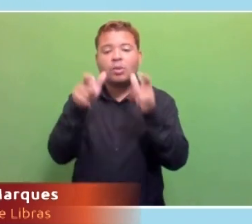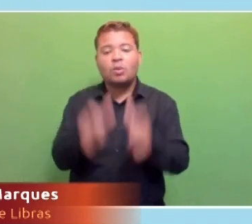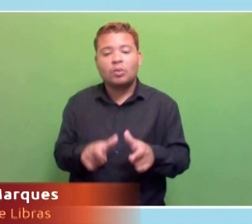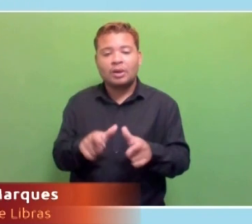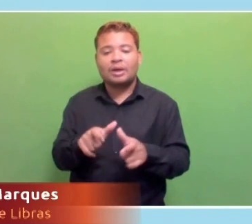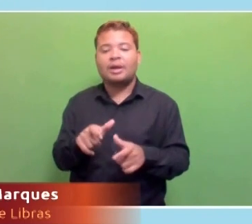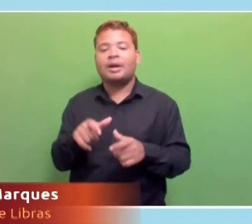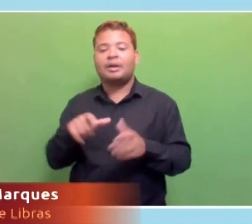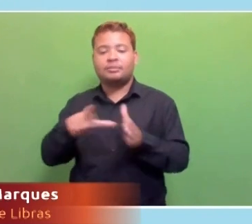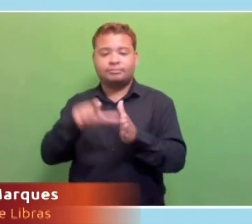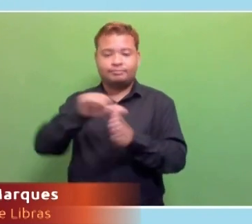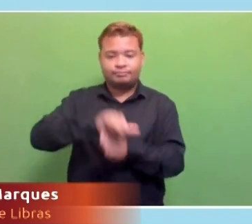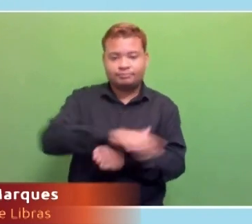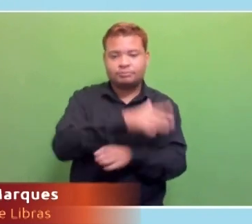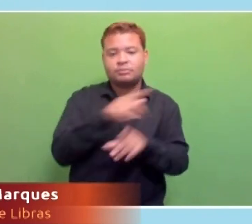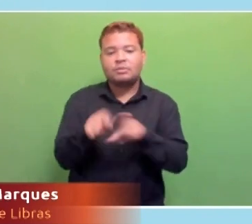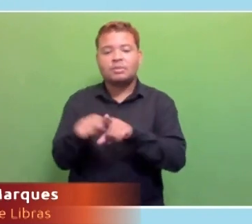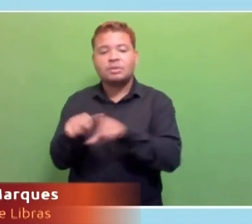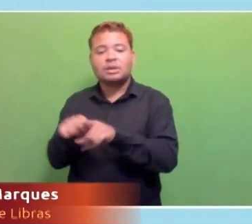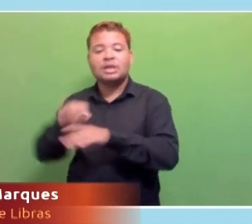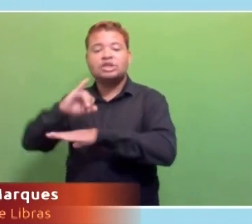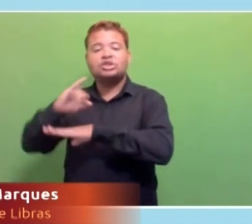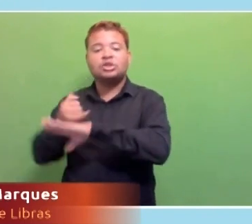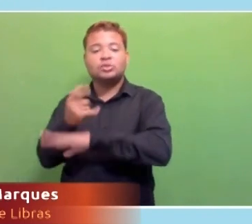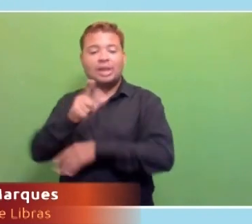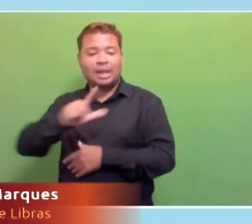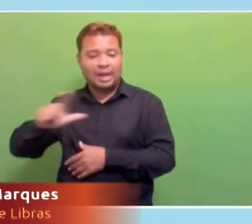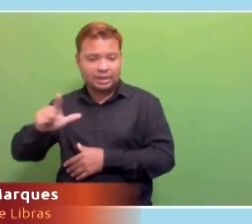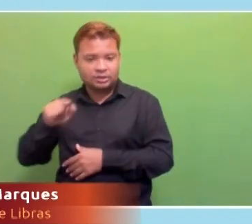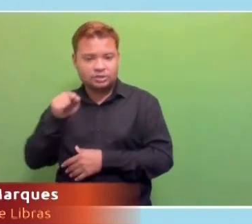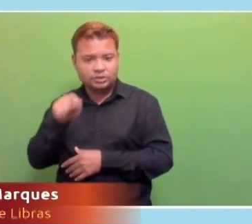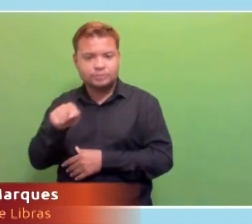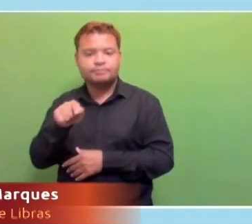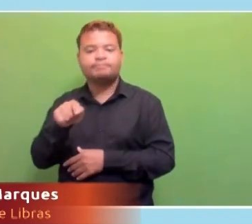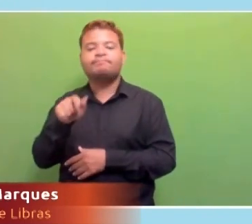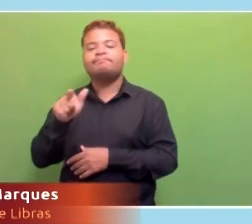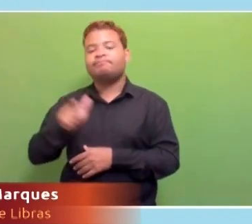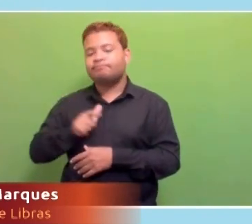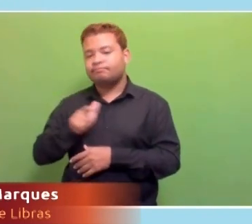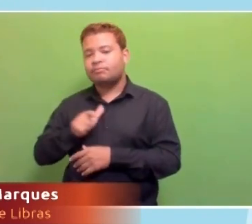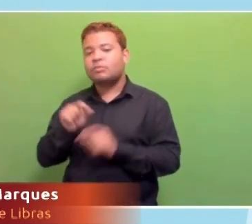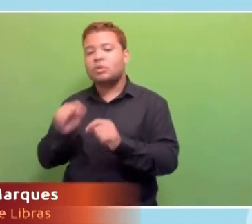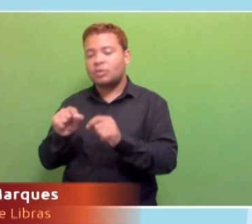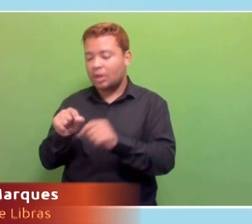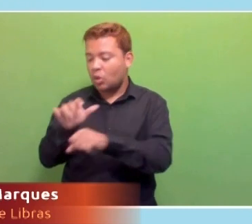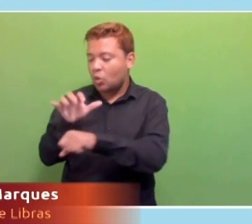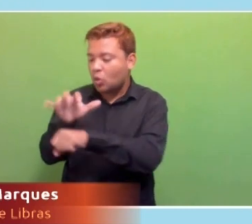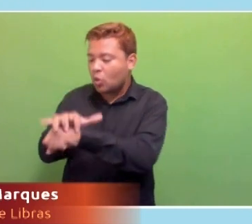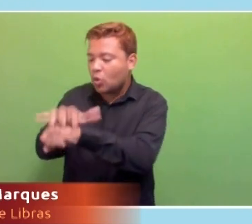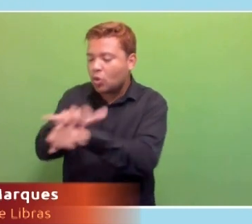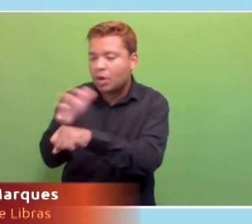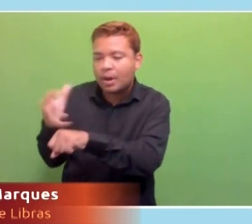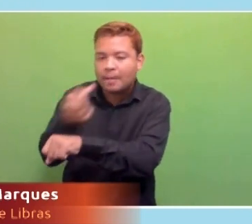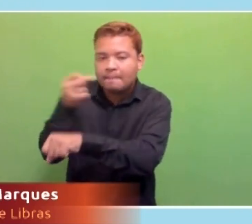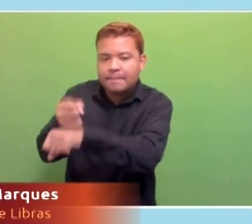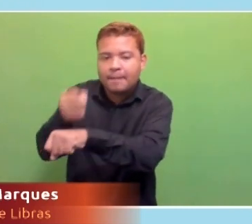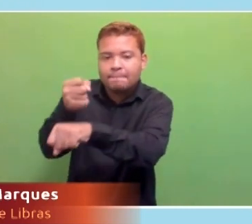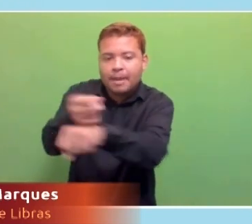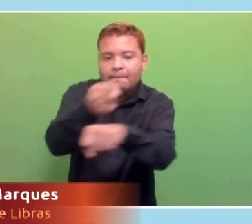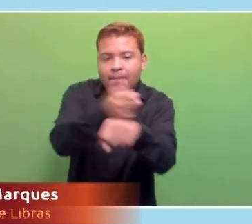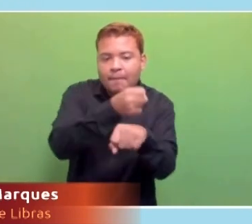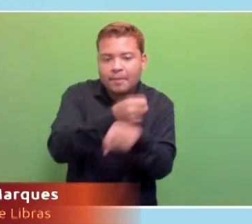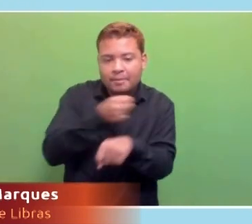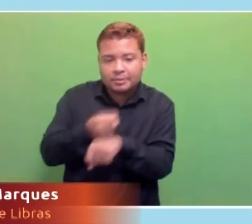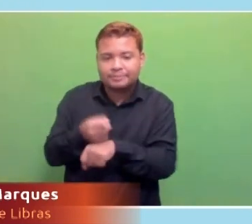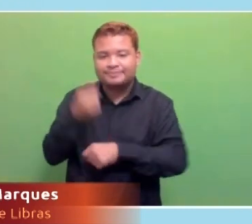Leste. Esses territórios foram ocupados por Israel, que lá colocou umas colônias. Então, a ideia de ter 2 estados foi